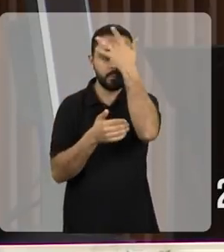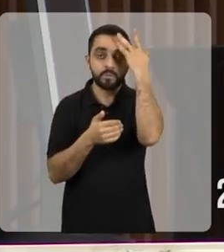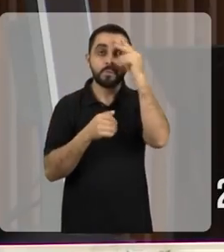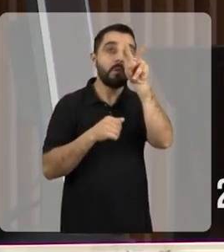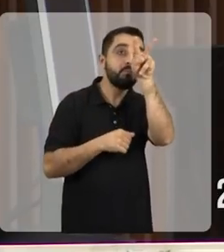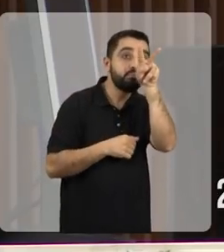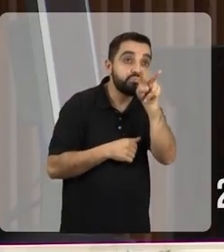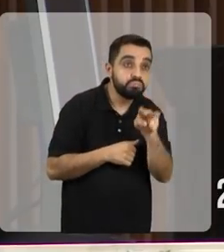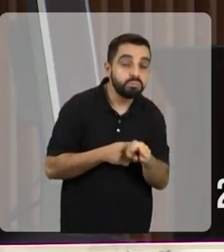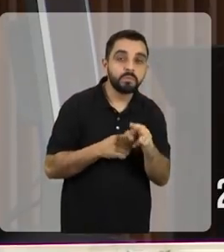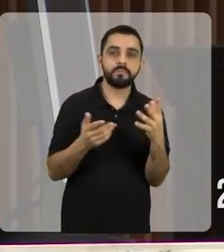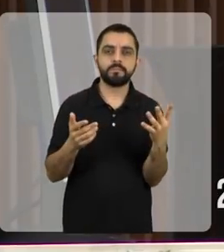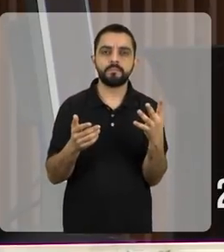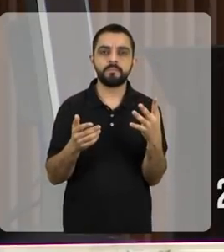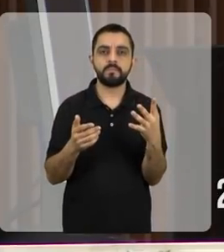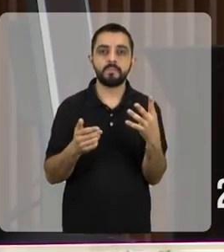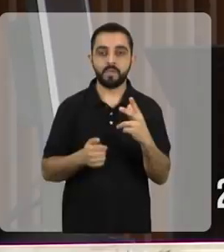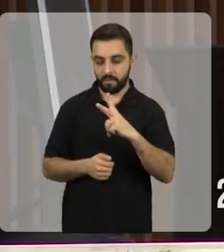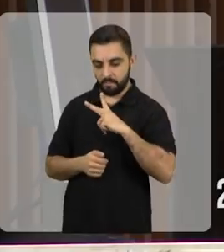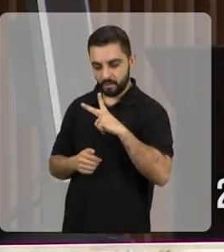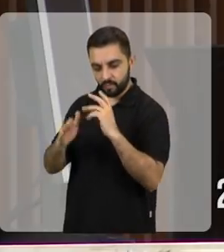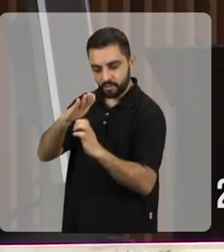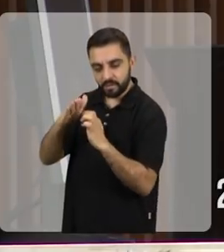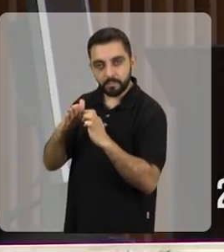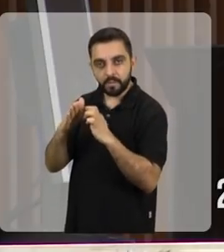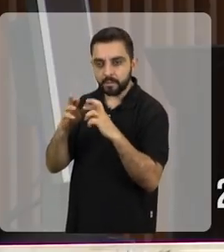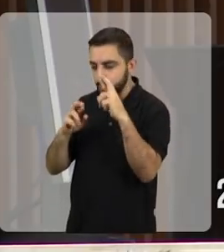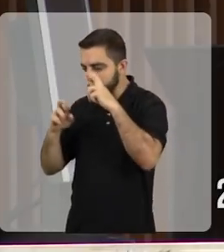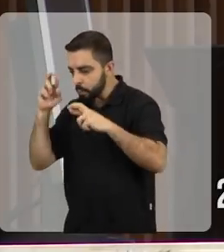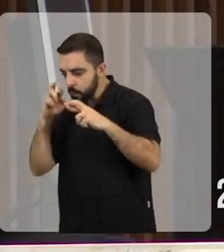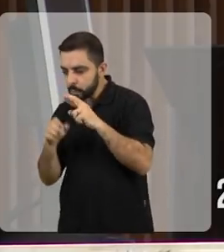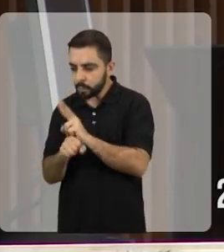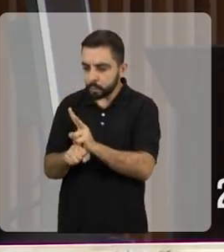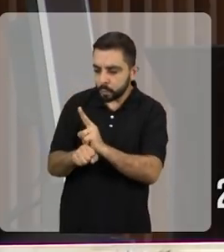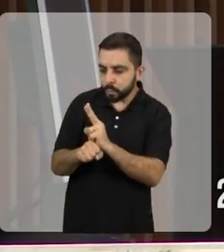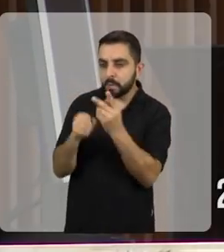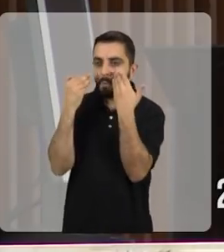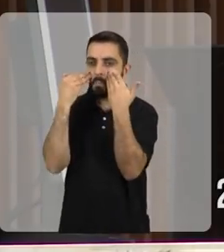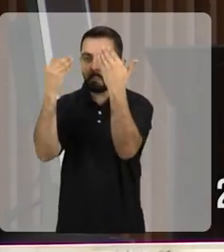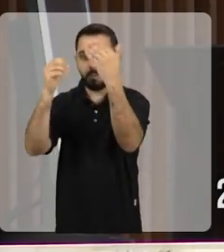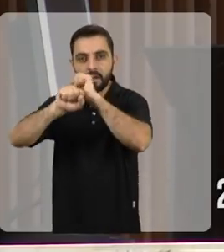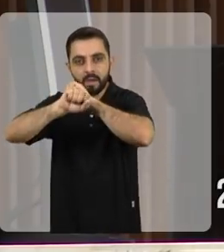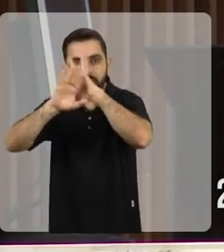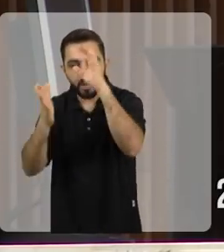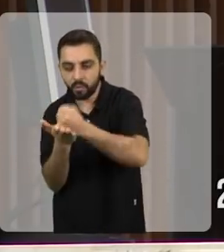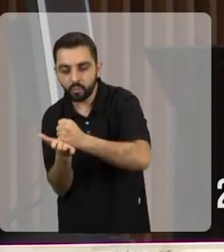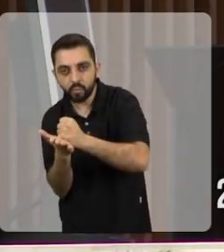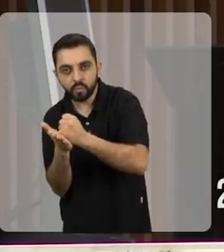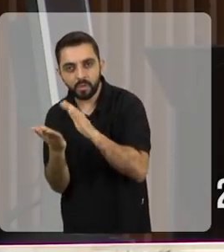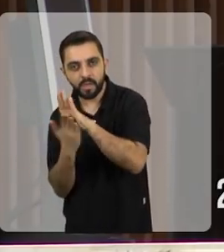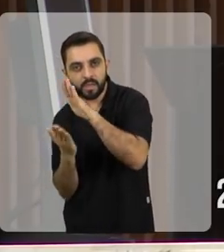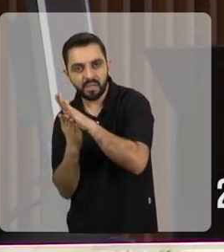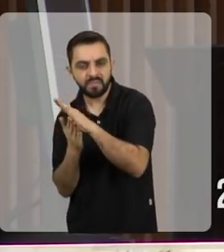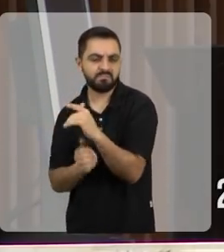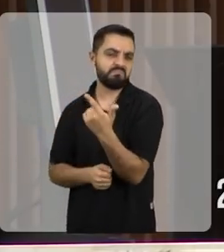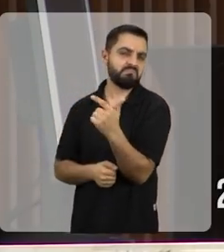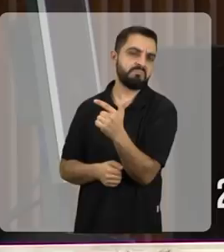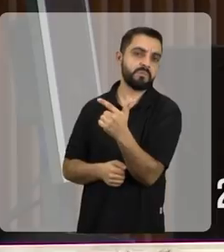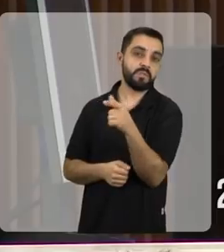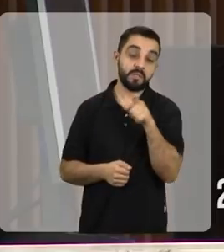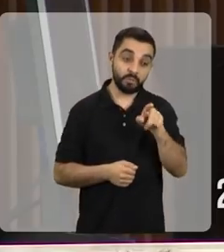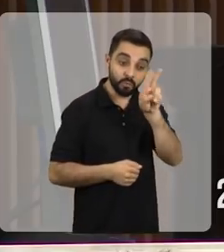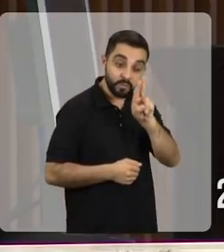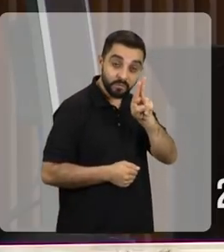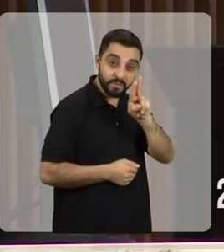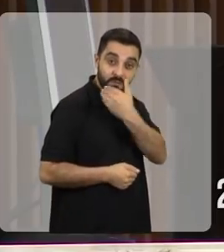dizer a todos e todas que não existe empresa privada nesse país que sofreu um controle uma vigilância tão severa quanto